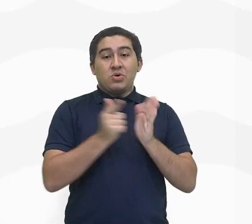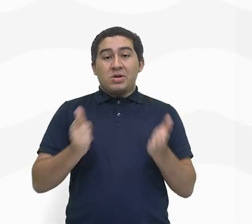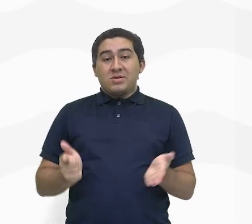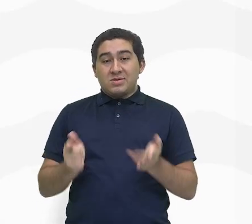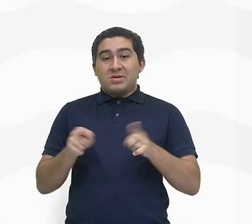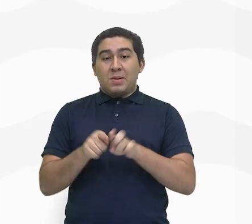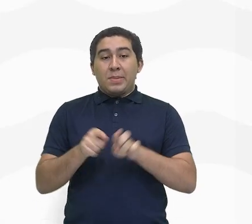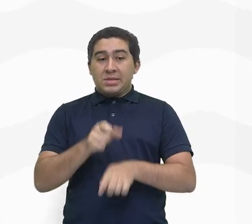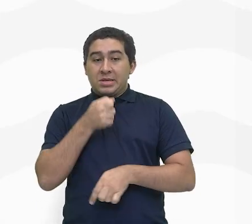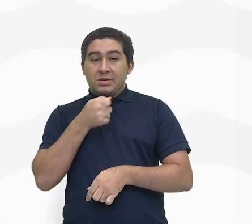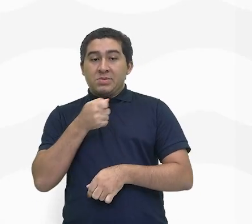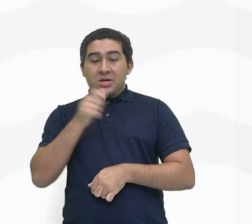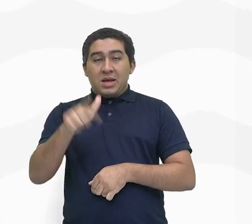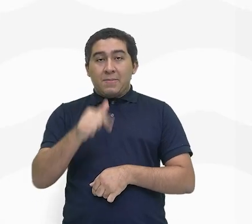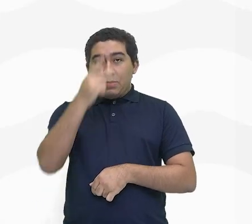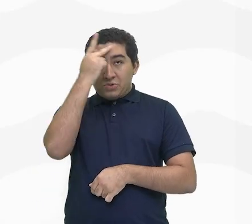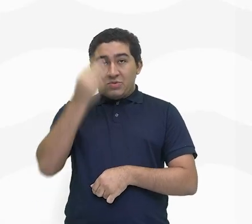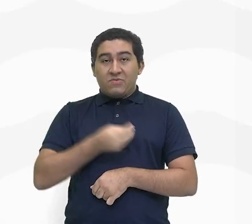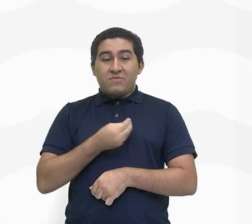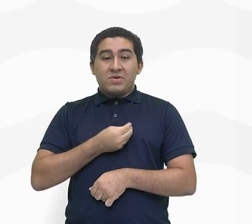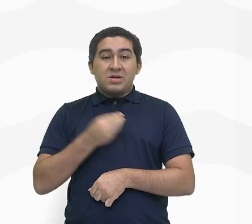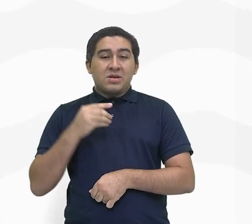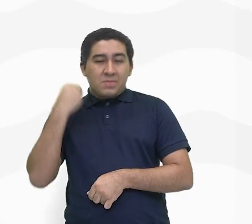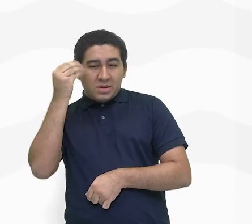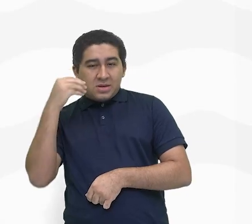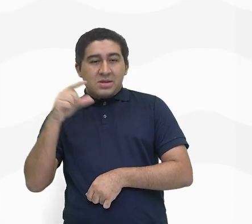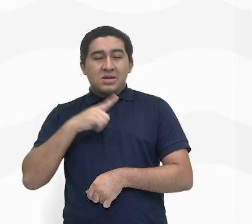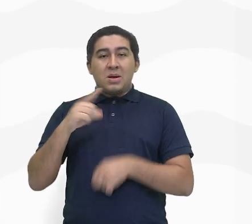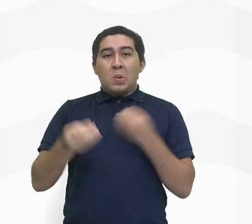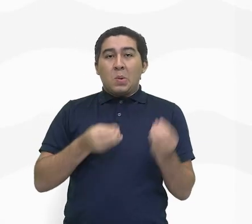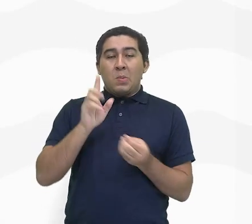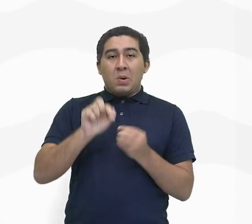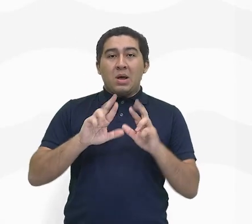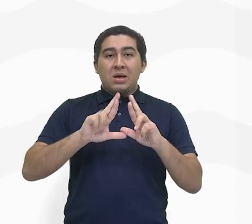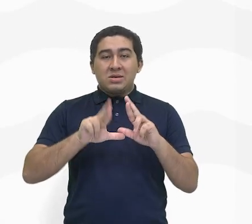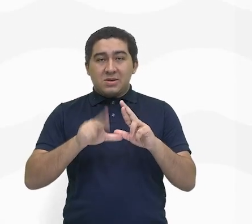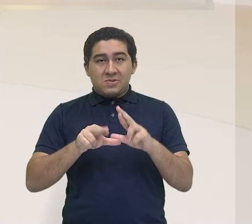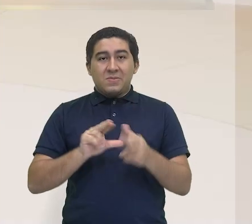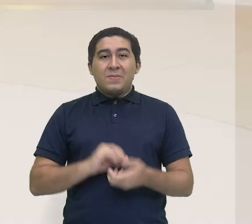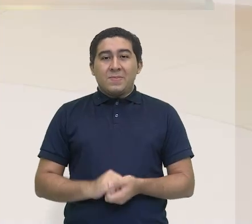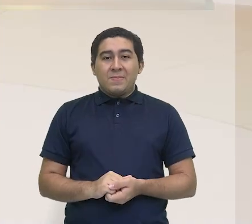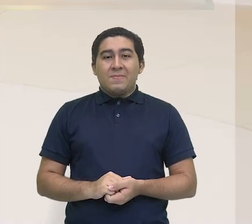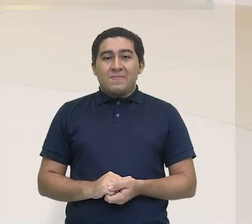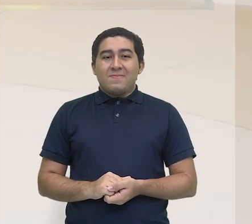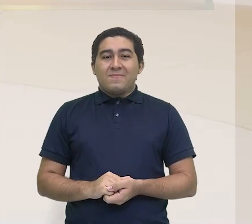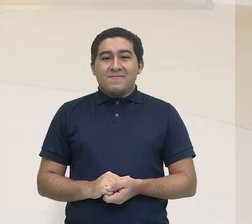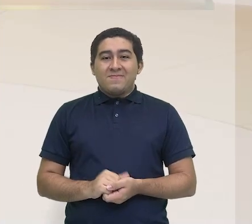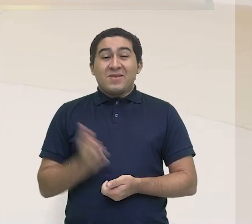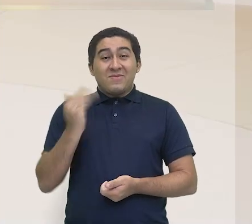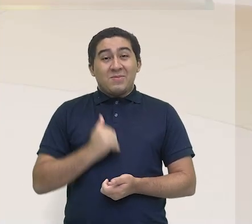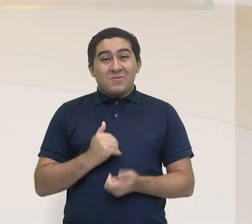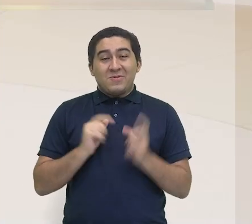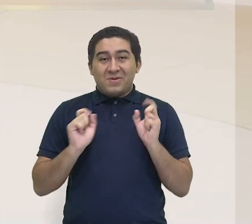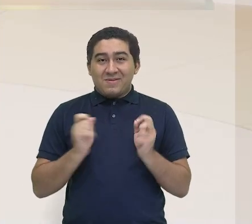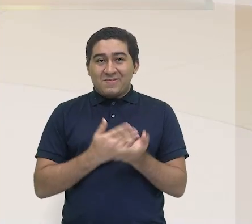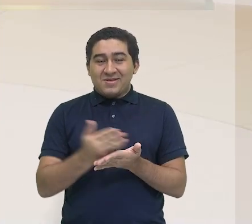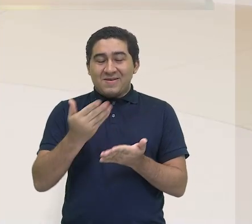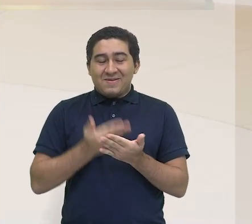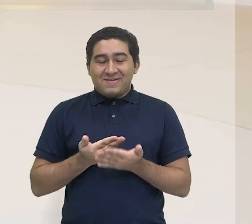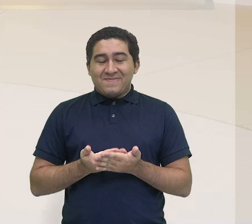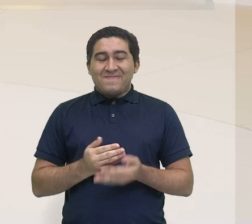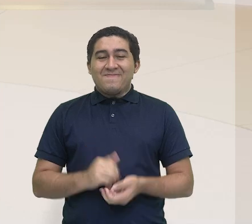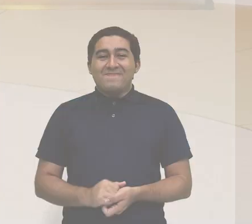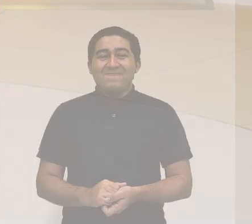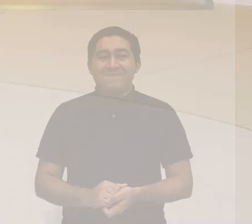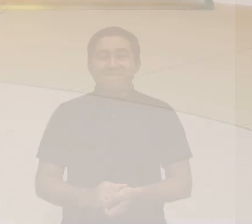jornalístico, entrevista com oradores sobre práticas de descarte e reciclagem. Vamos então à nossa aula